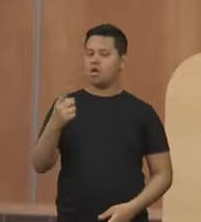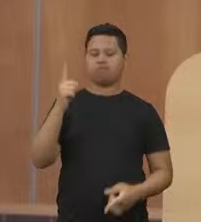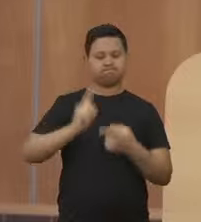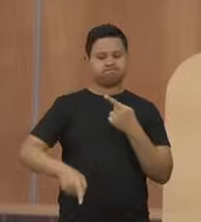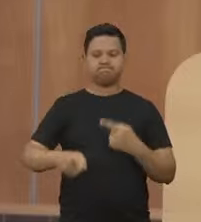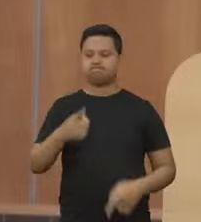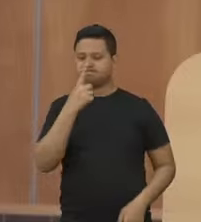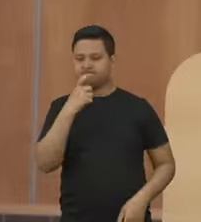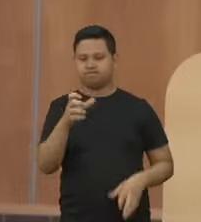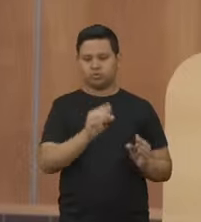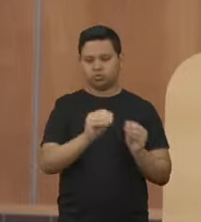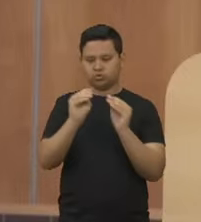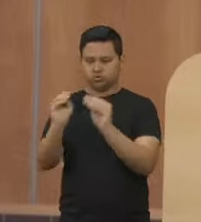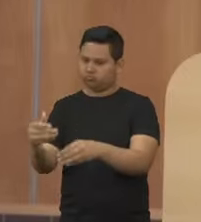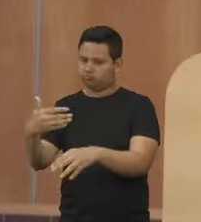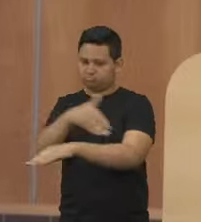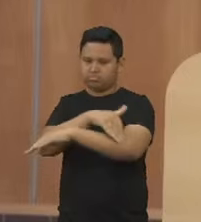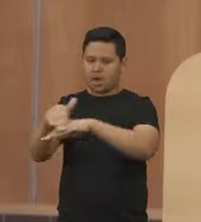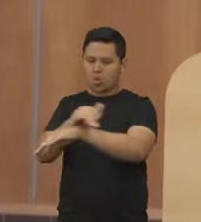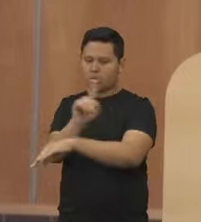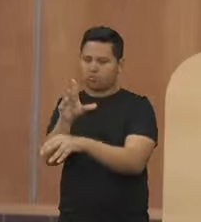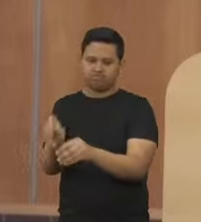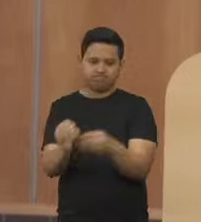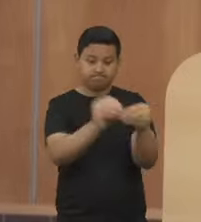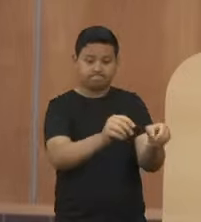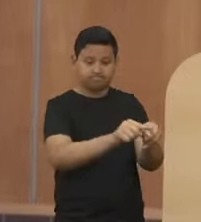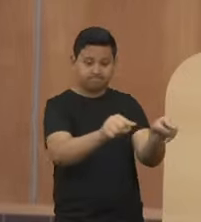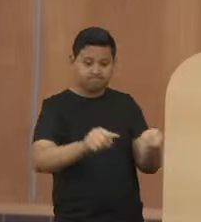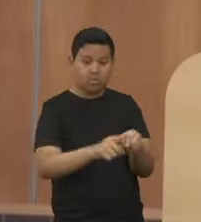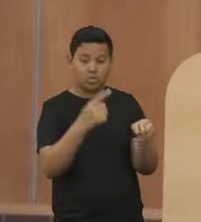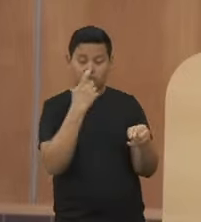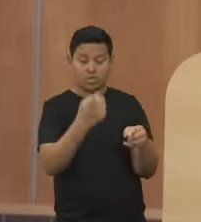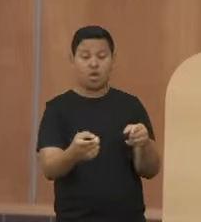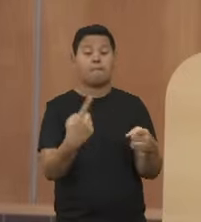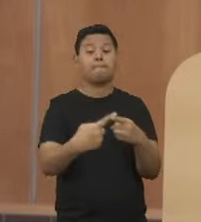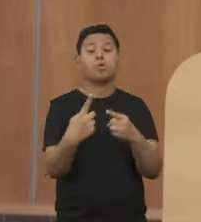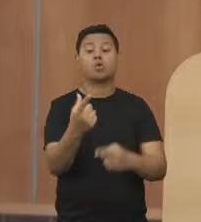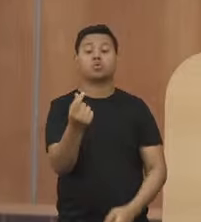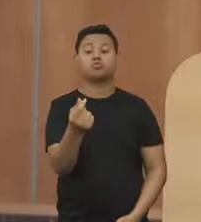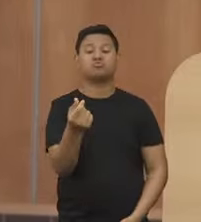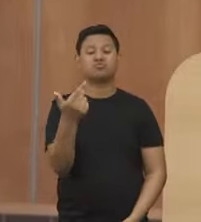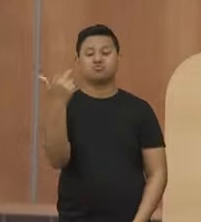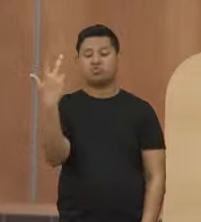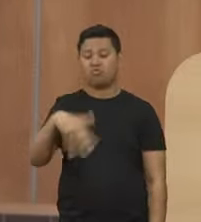e colocar no leve, porque senão é um dinheiro jogado fora.